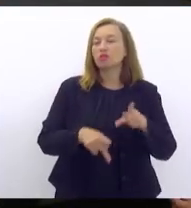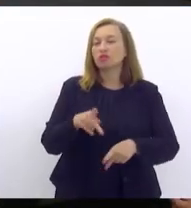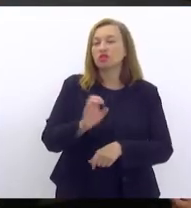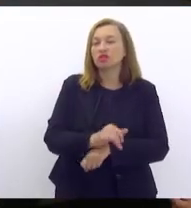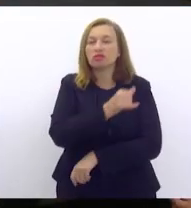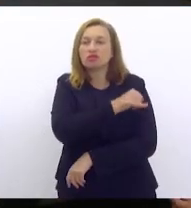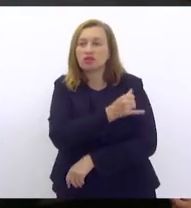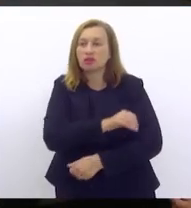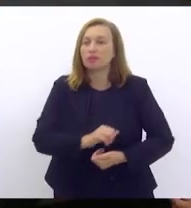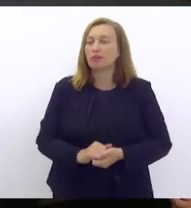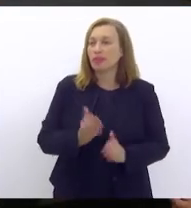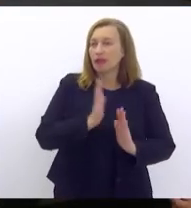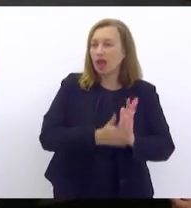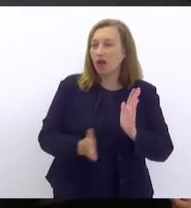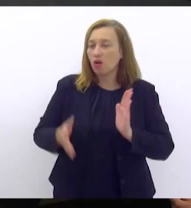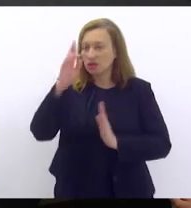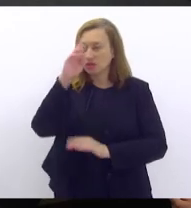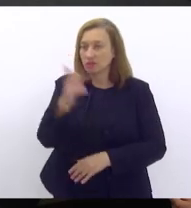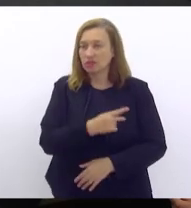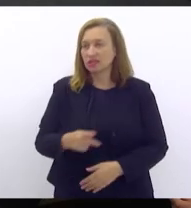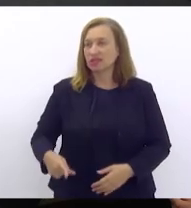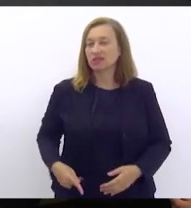Pela ordem, presidente.